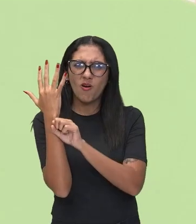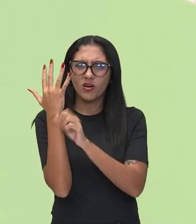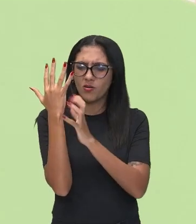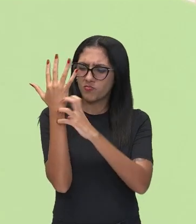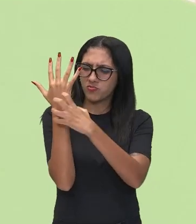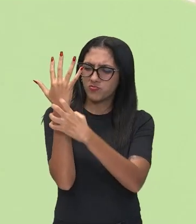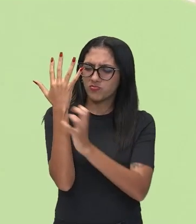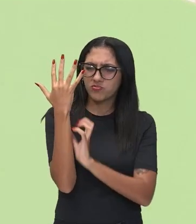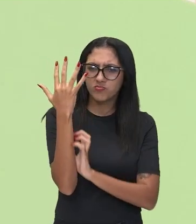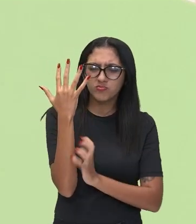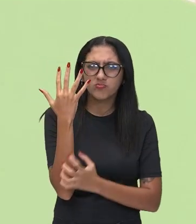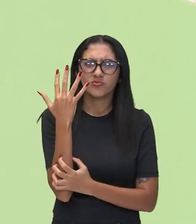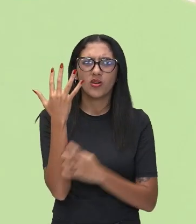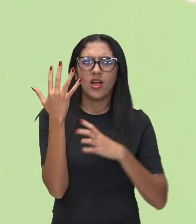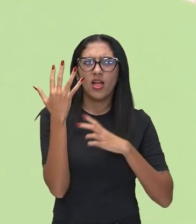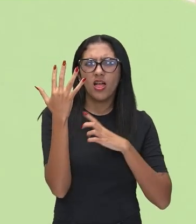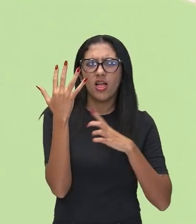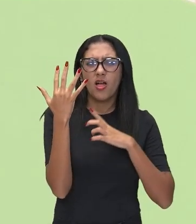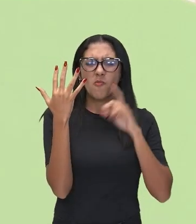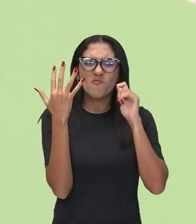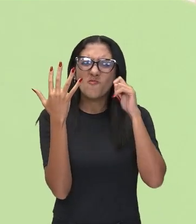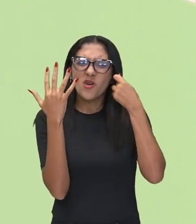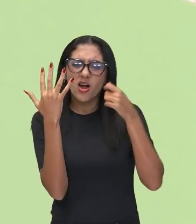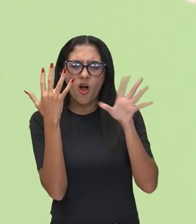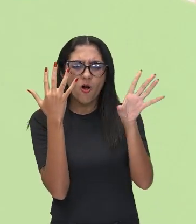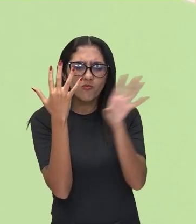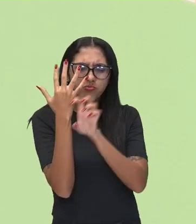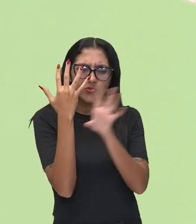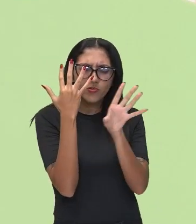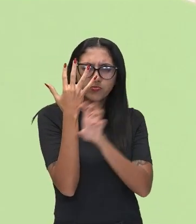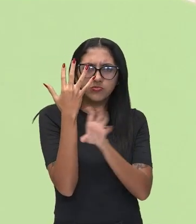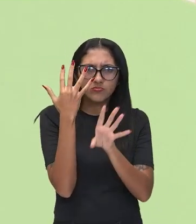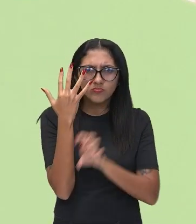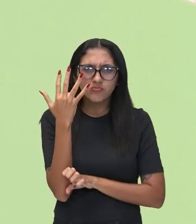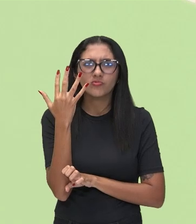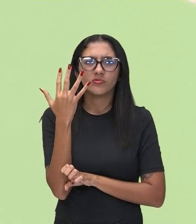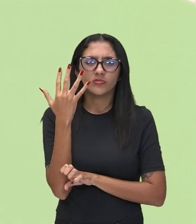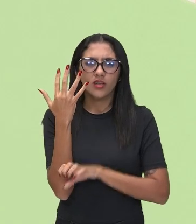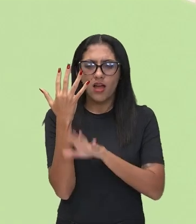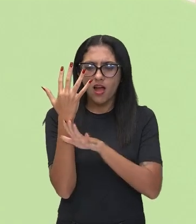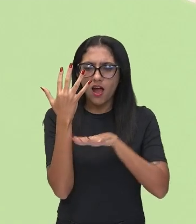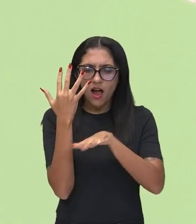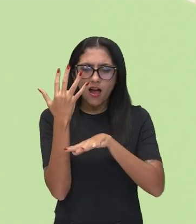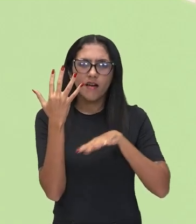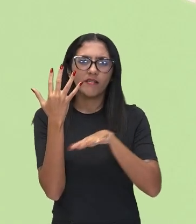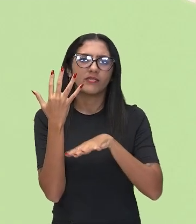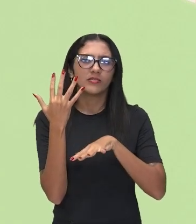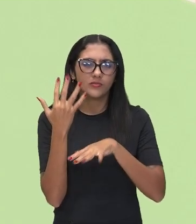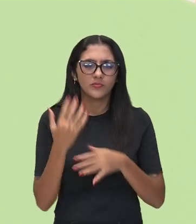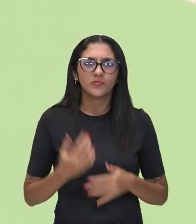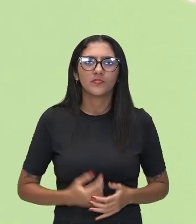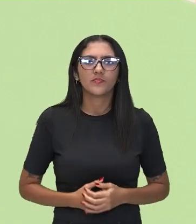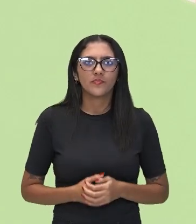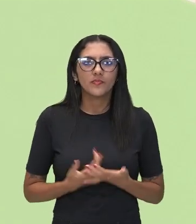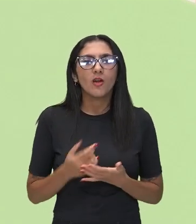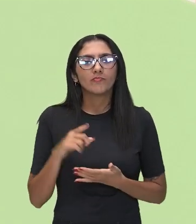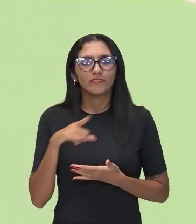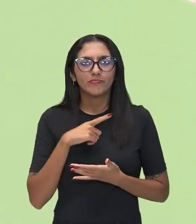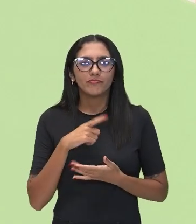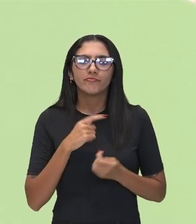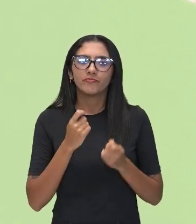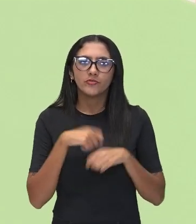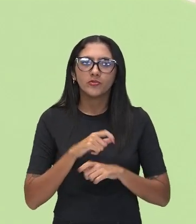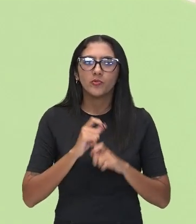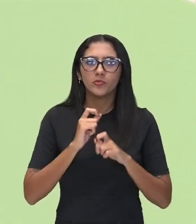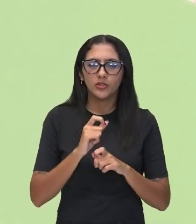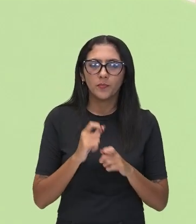naquela época, a partir do lançamento de fuligens, né, naquele ambiente, então fez com que a